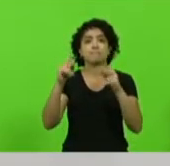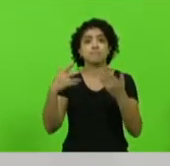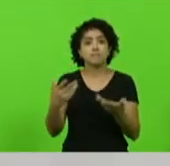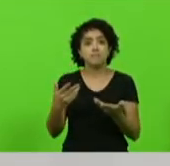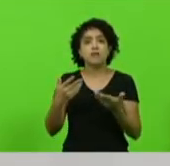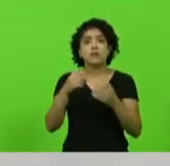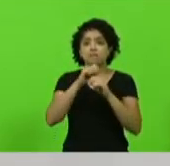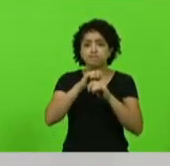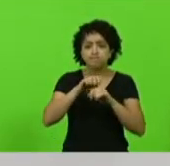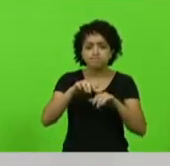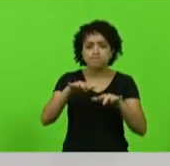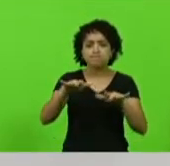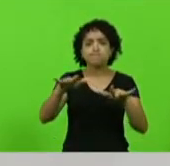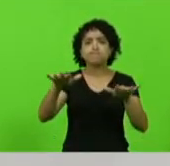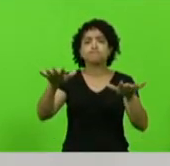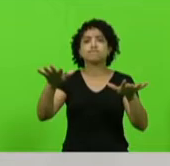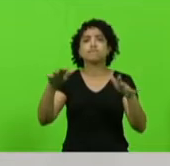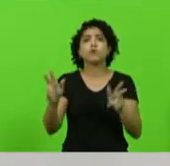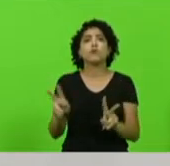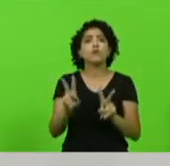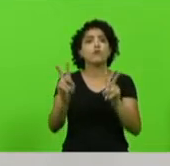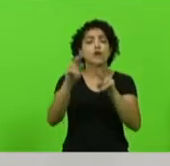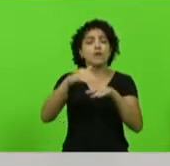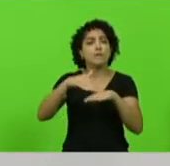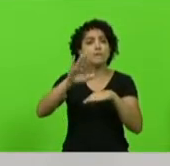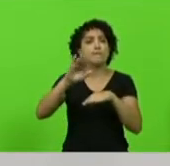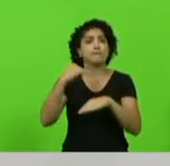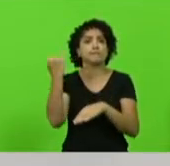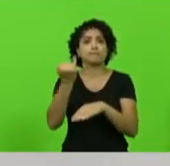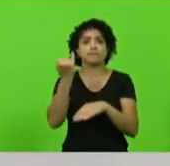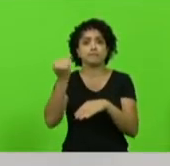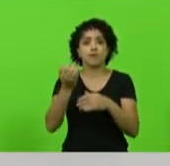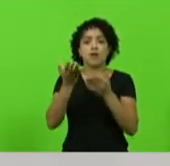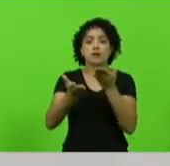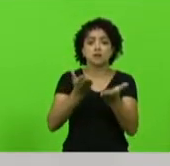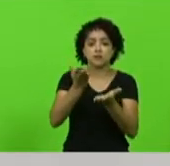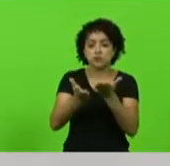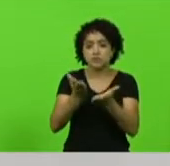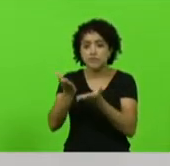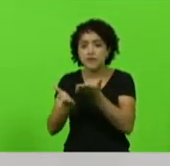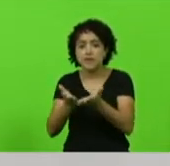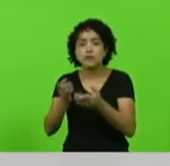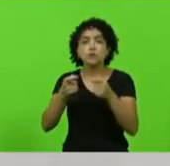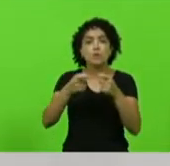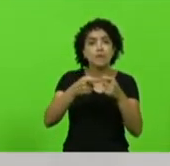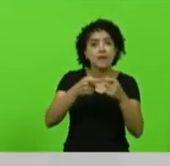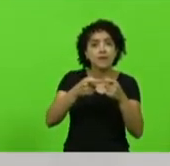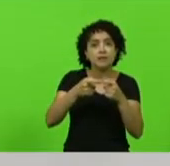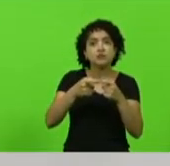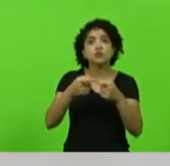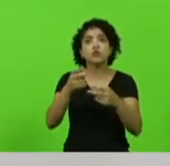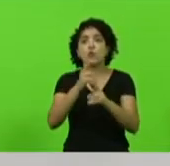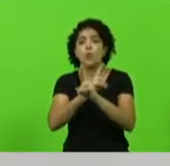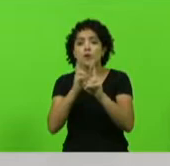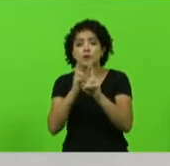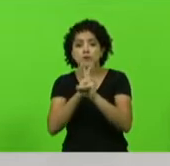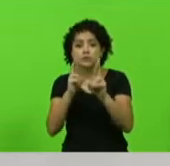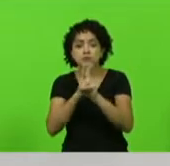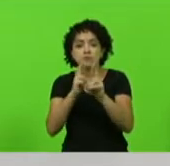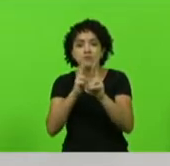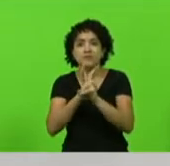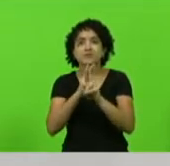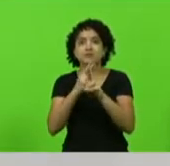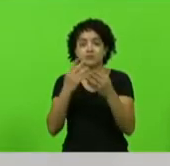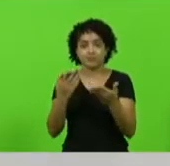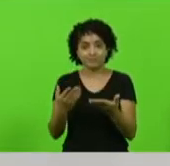propaguei como um valor maior do atendimento médico e do relacionamento médico-paciente,